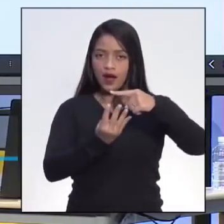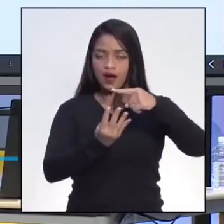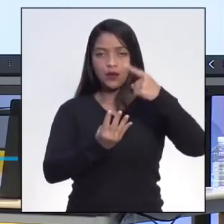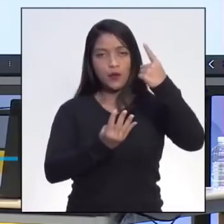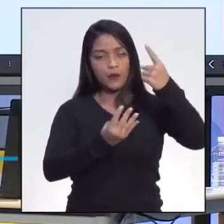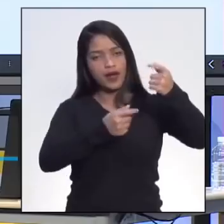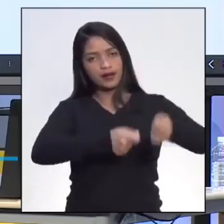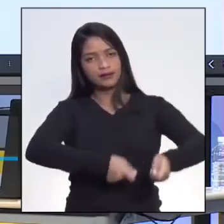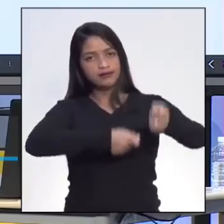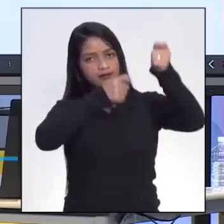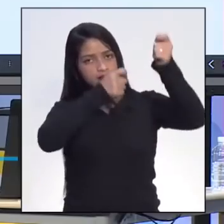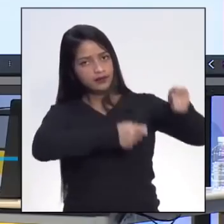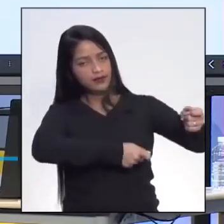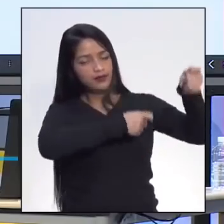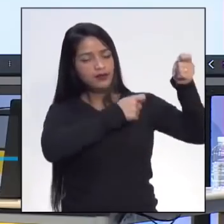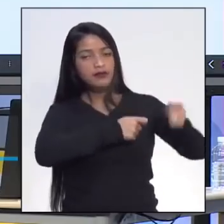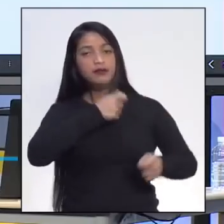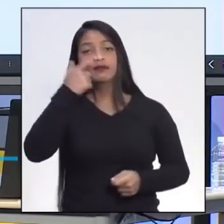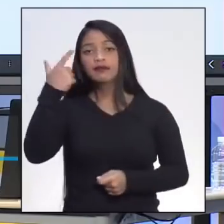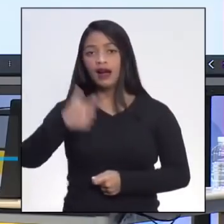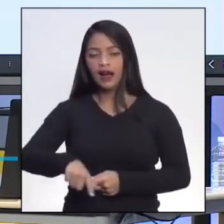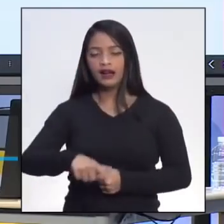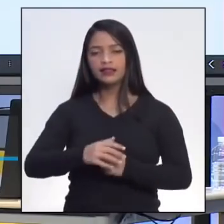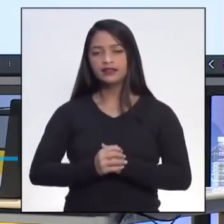parede, mais